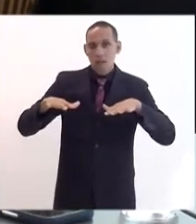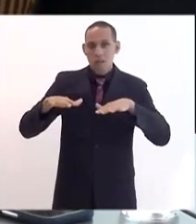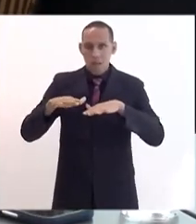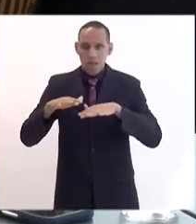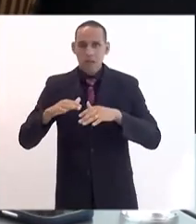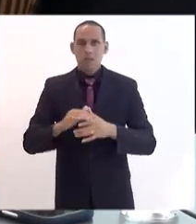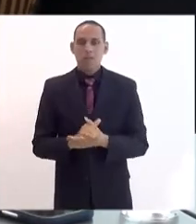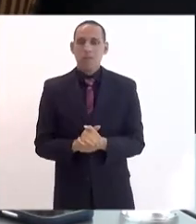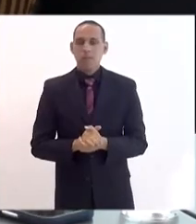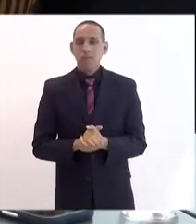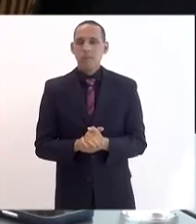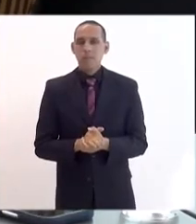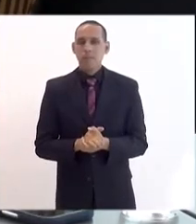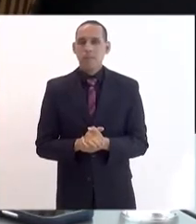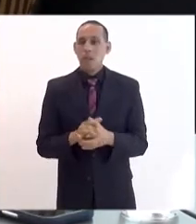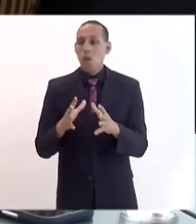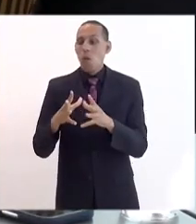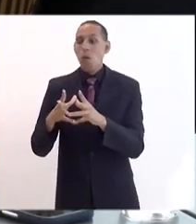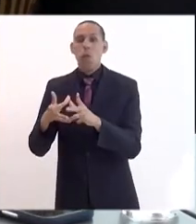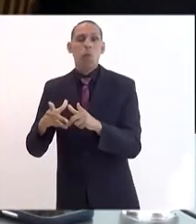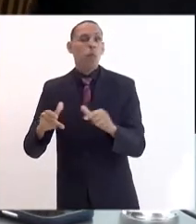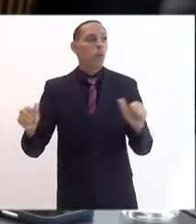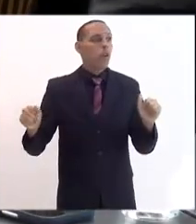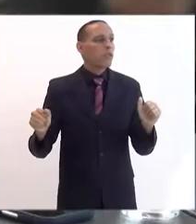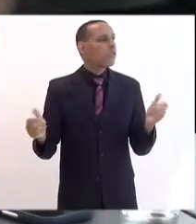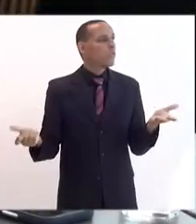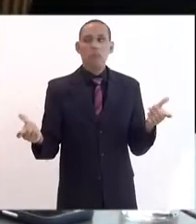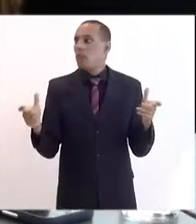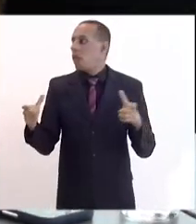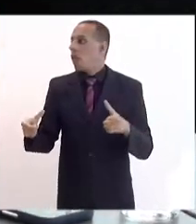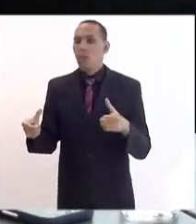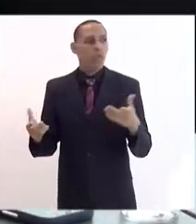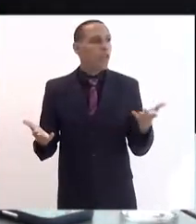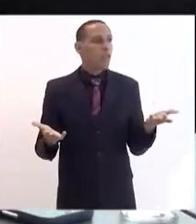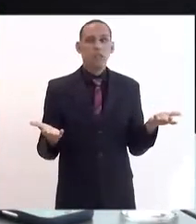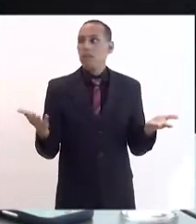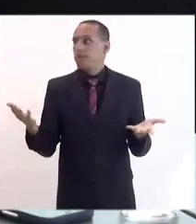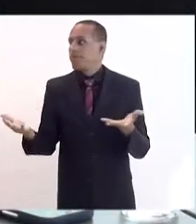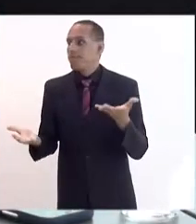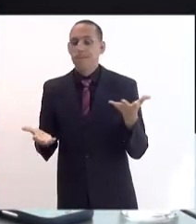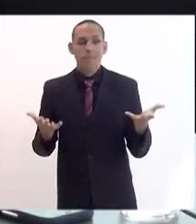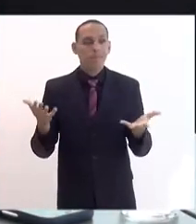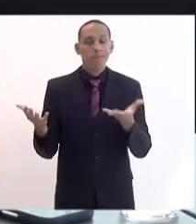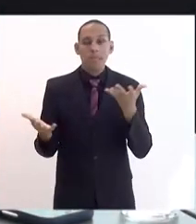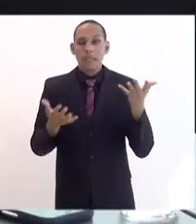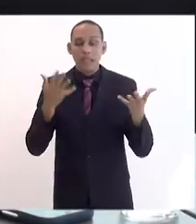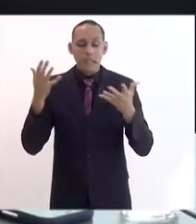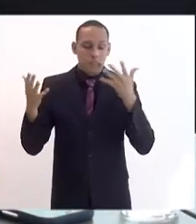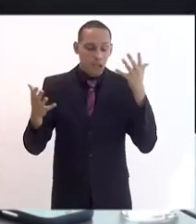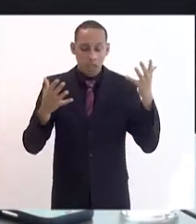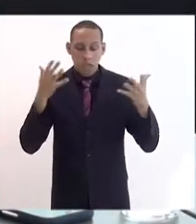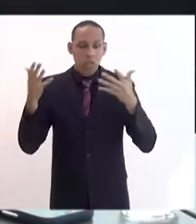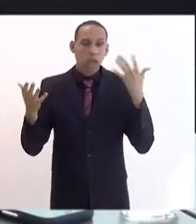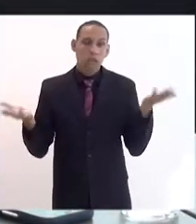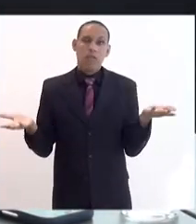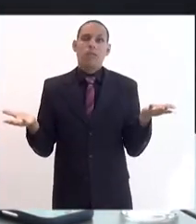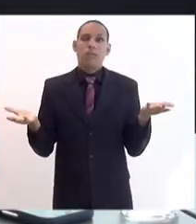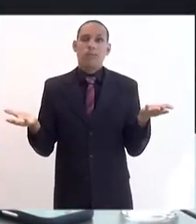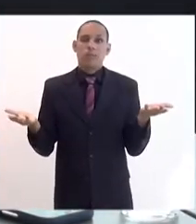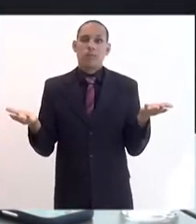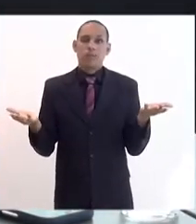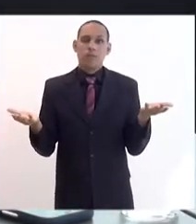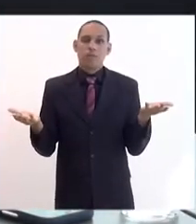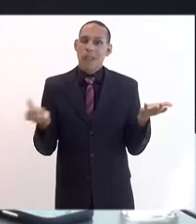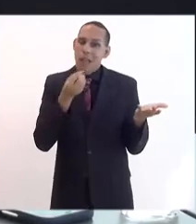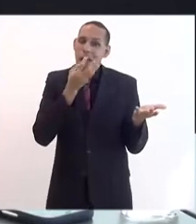desapia, né? Desaparece. Aí o senhor fica numa situação difícil. Né? O que eu acho muito